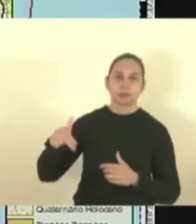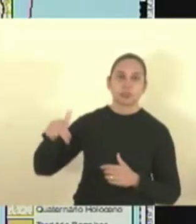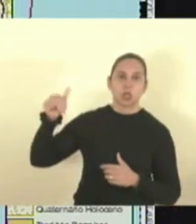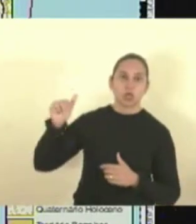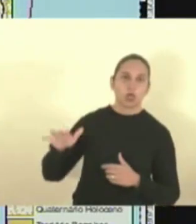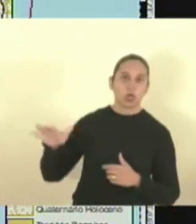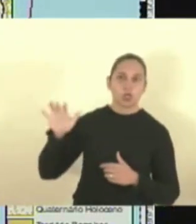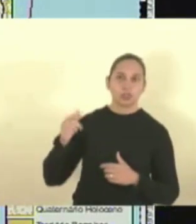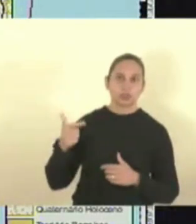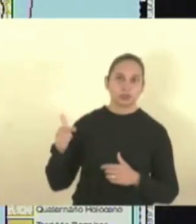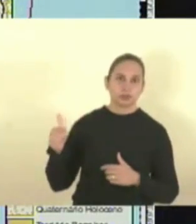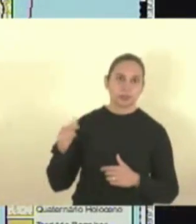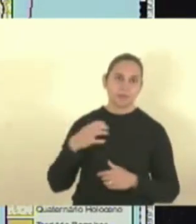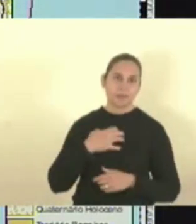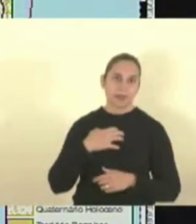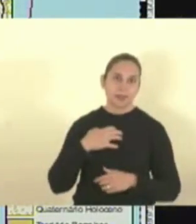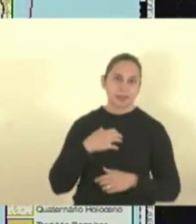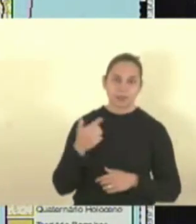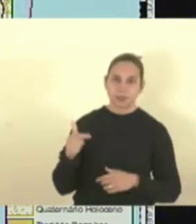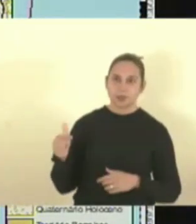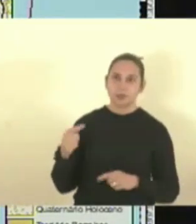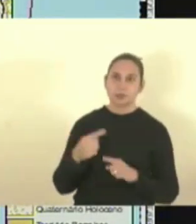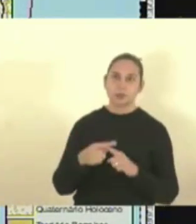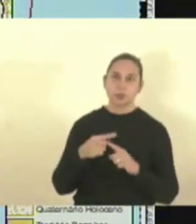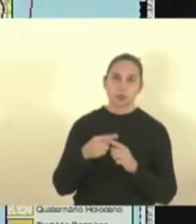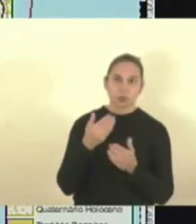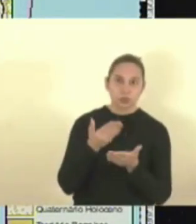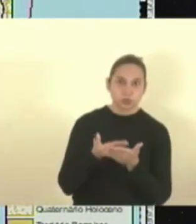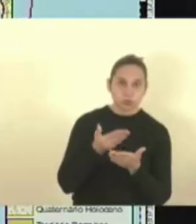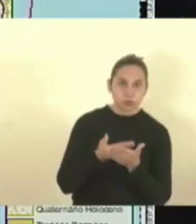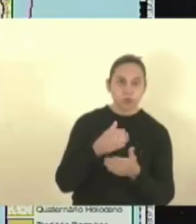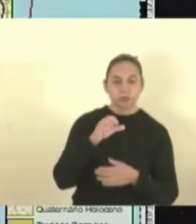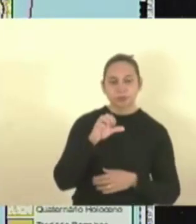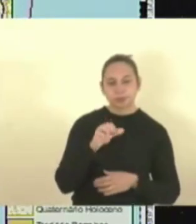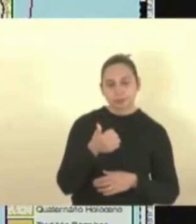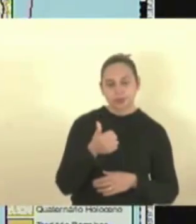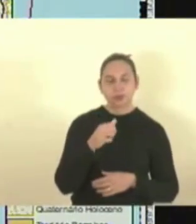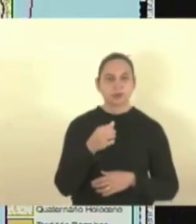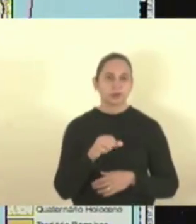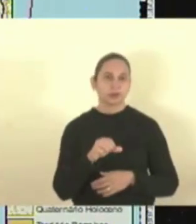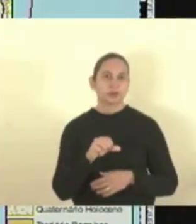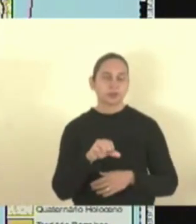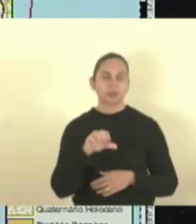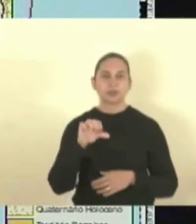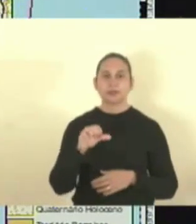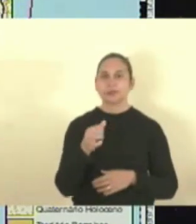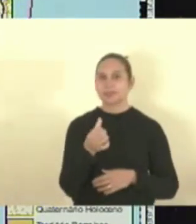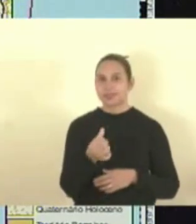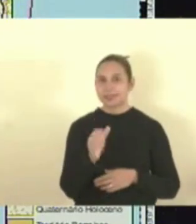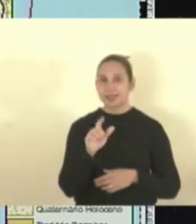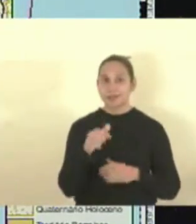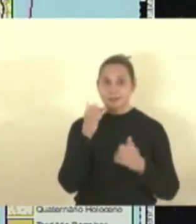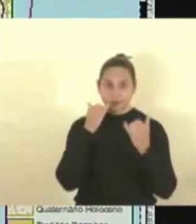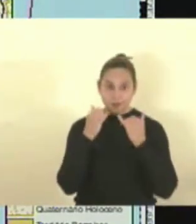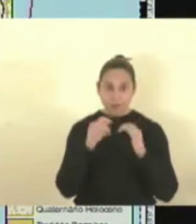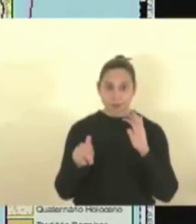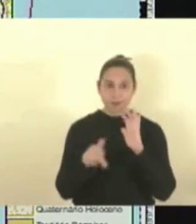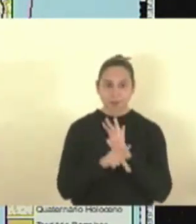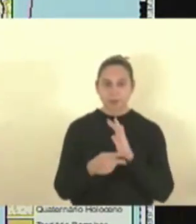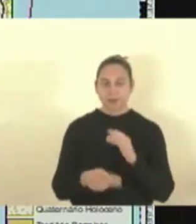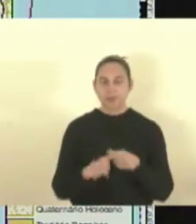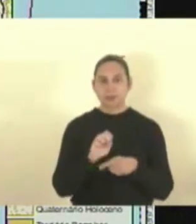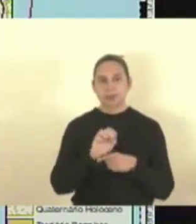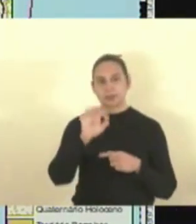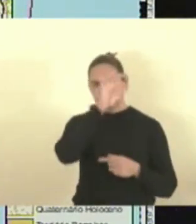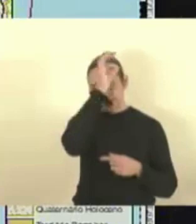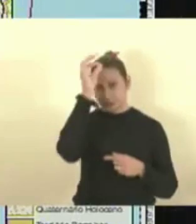território da Bahia, justamente porque esse estudo de 96, ele trabalhou apenas os dados do Espírito Santo. É um trabalho bem